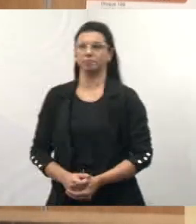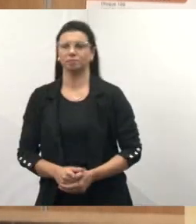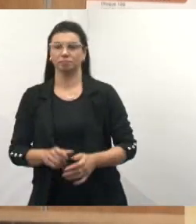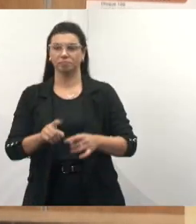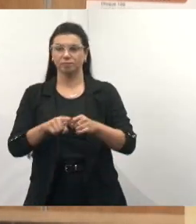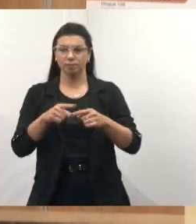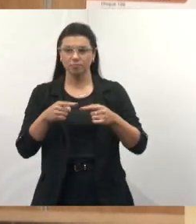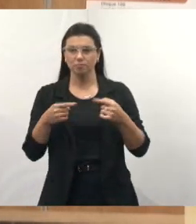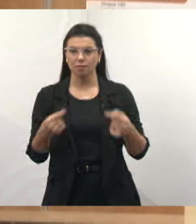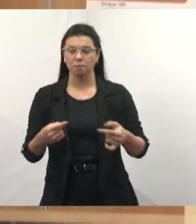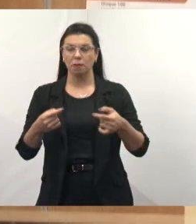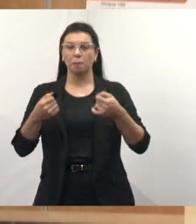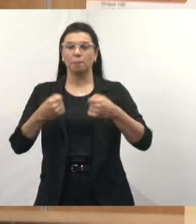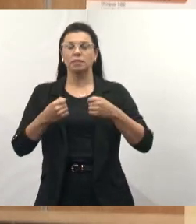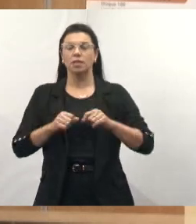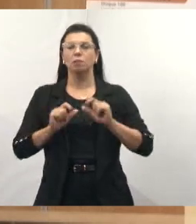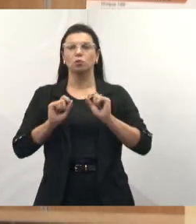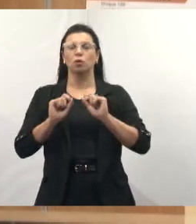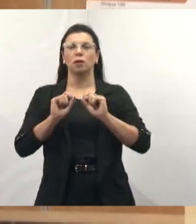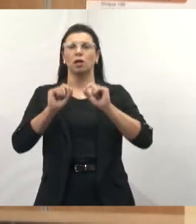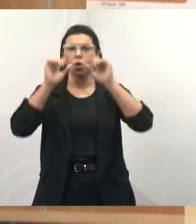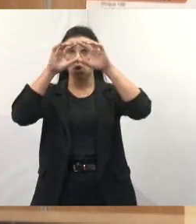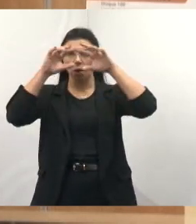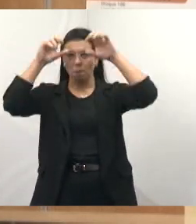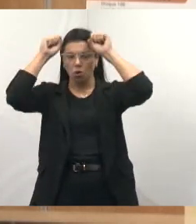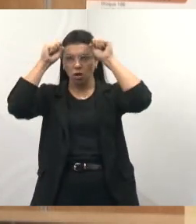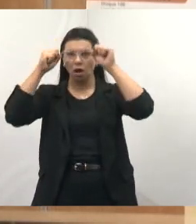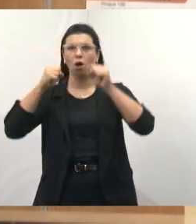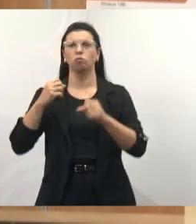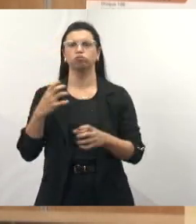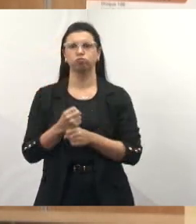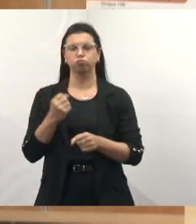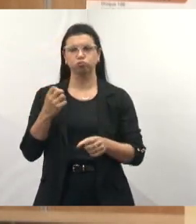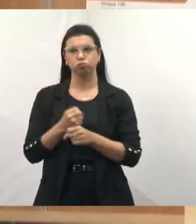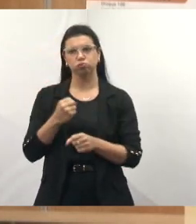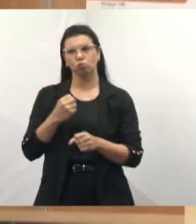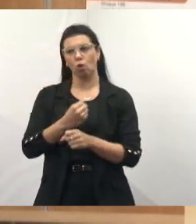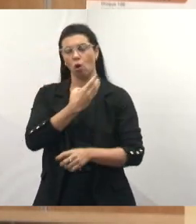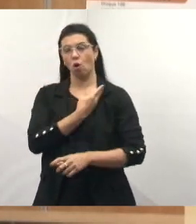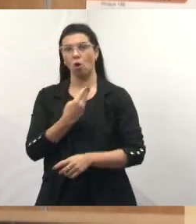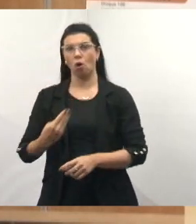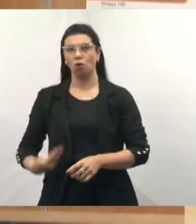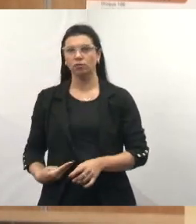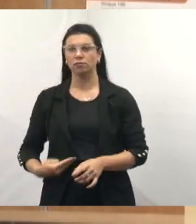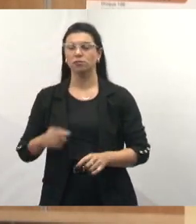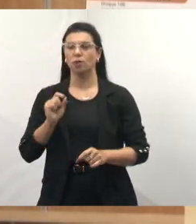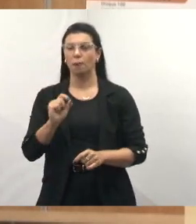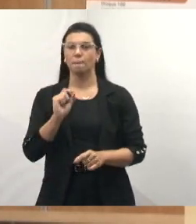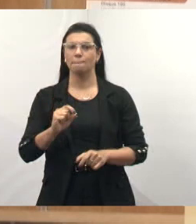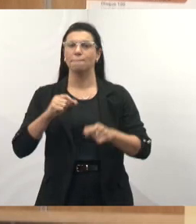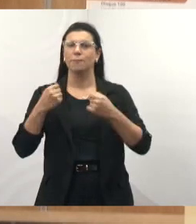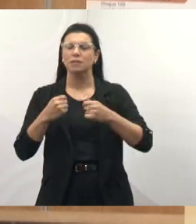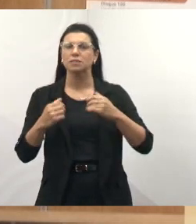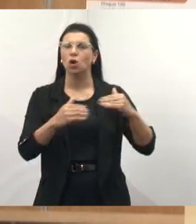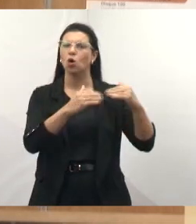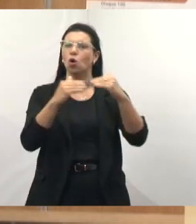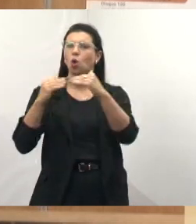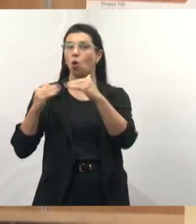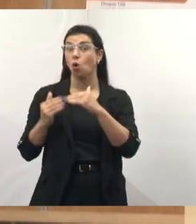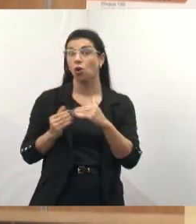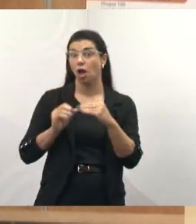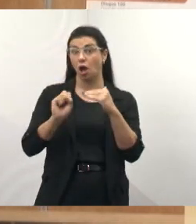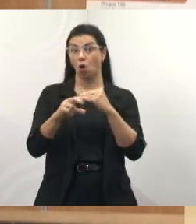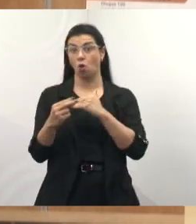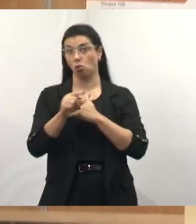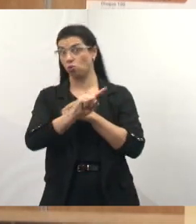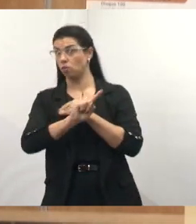por parte do Tribunal de Contas. Entendo que apontamentos precisam ser analisados e sanados. Concordando ou não, esse é o